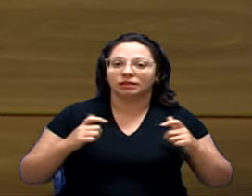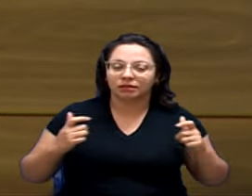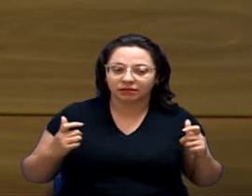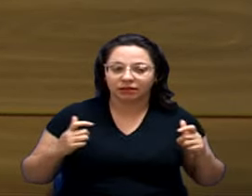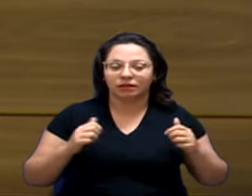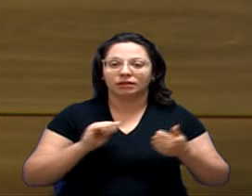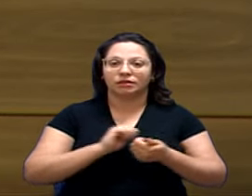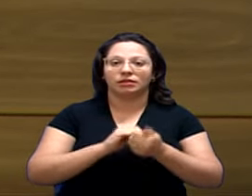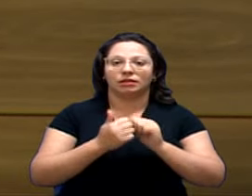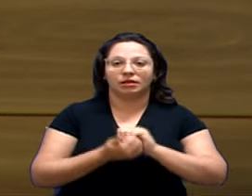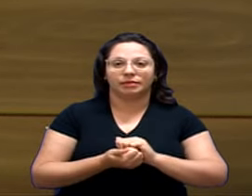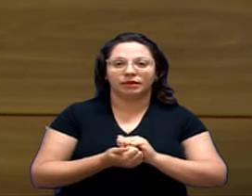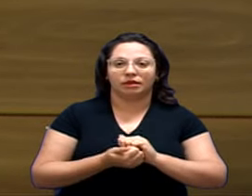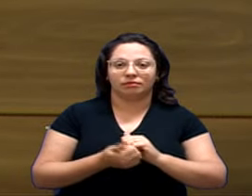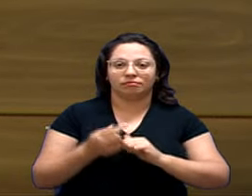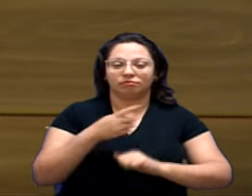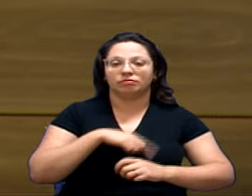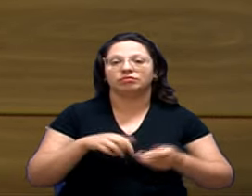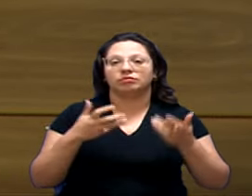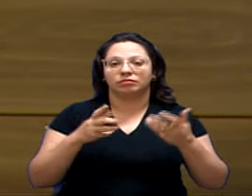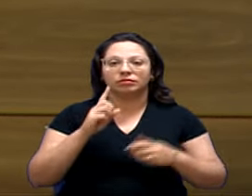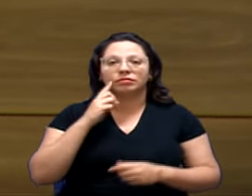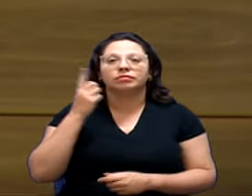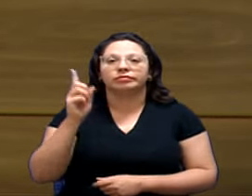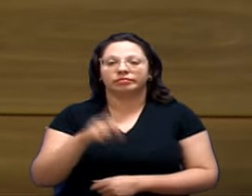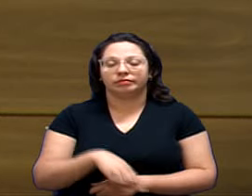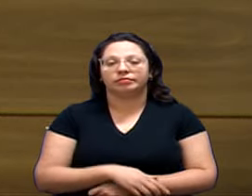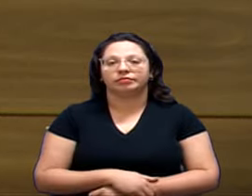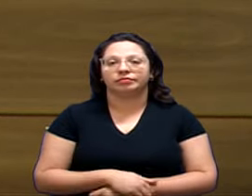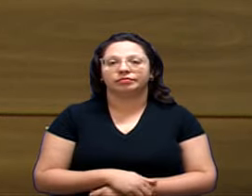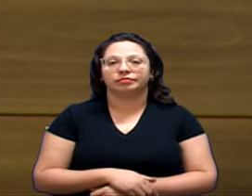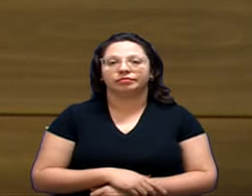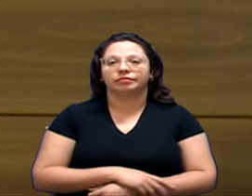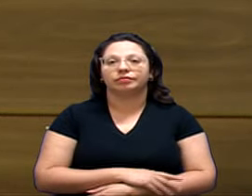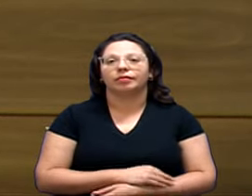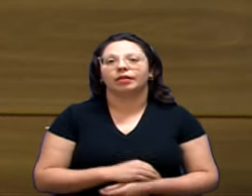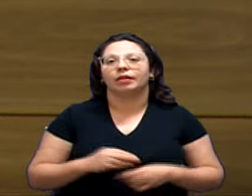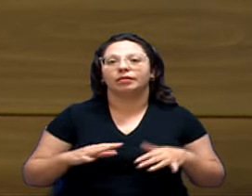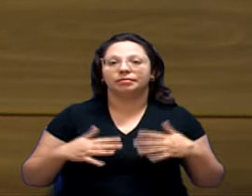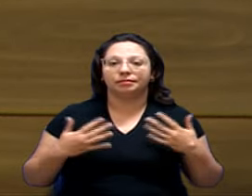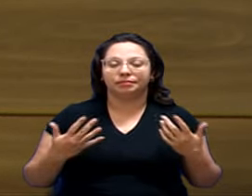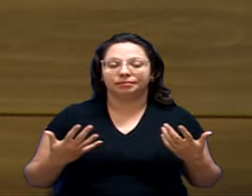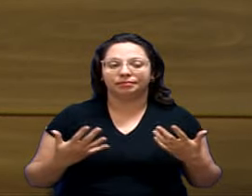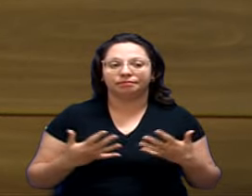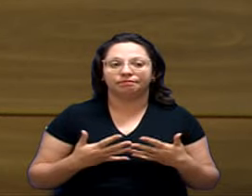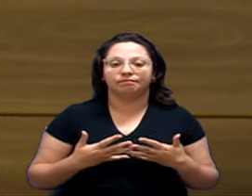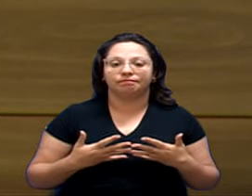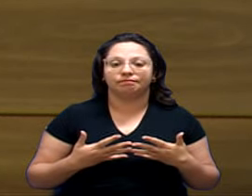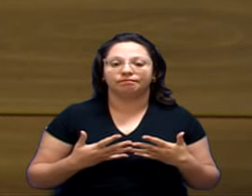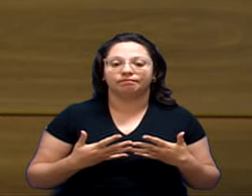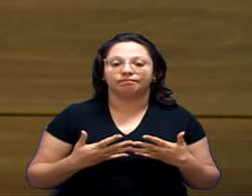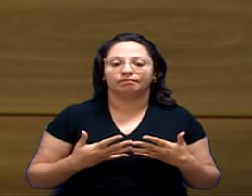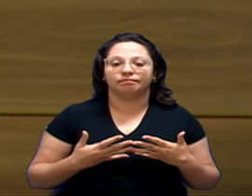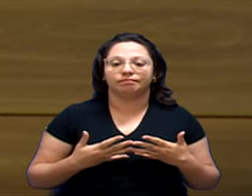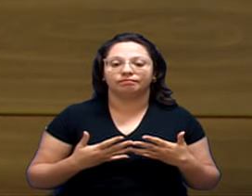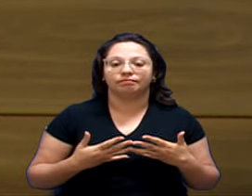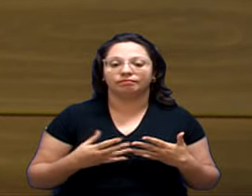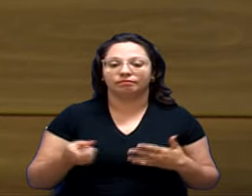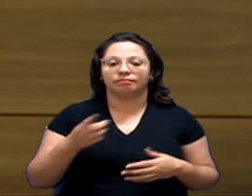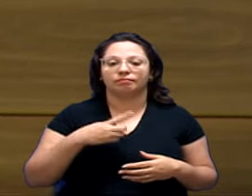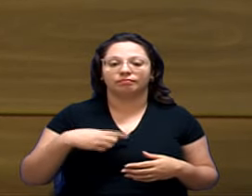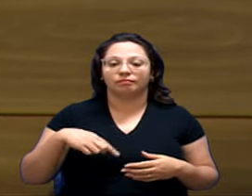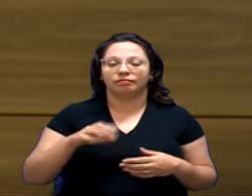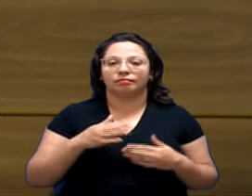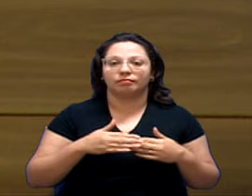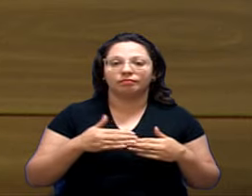readequar é mais ou menos isso a nossa ideia adequar o que hoje existe então Eh nós vamos ter uma